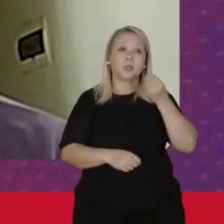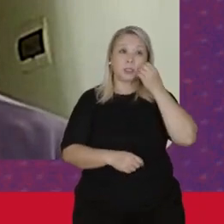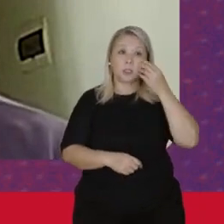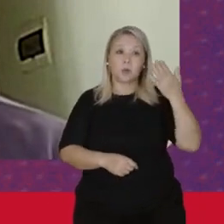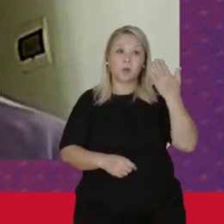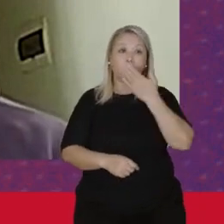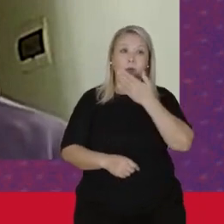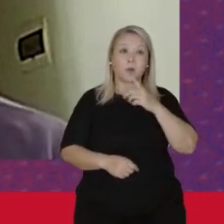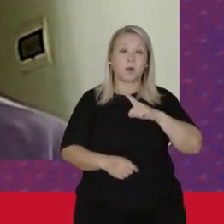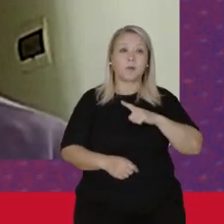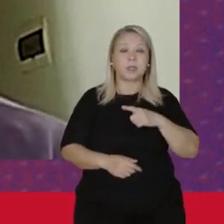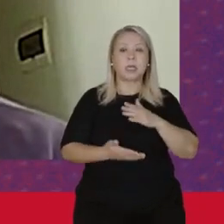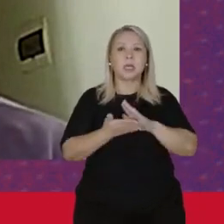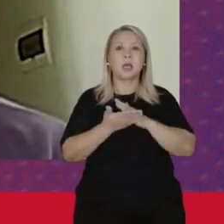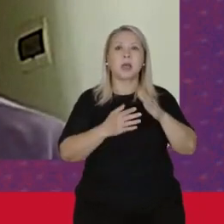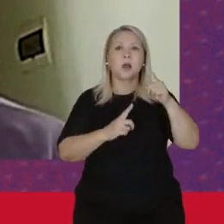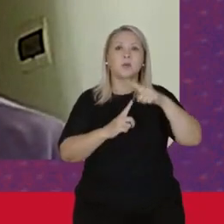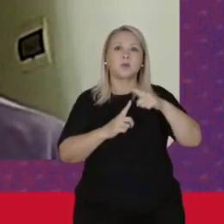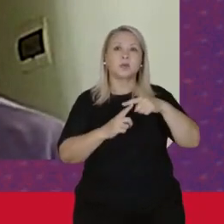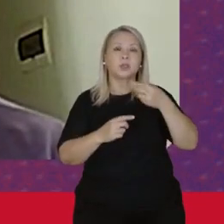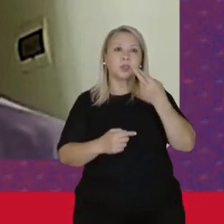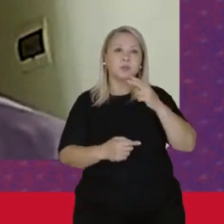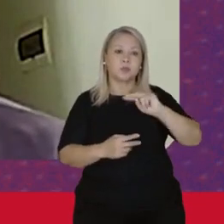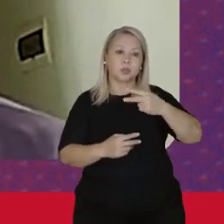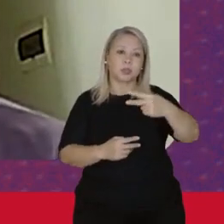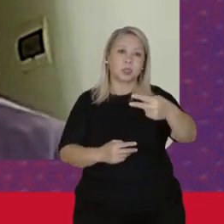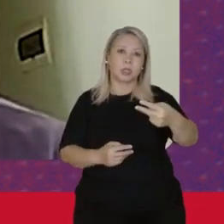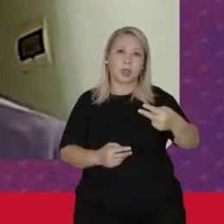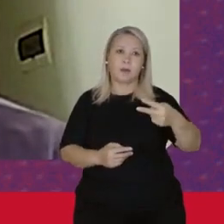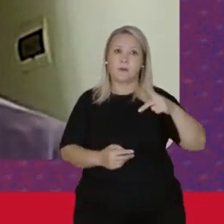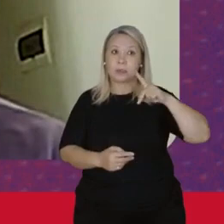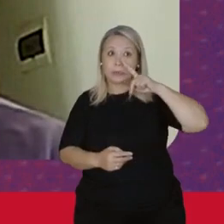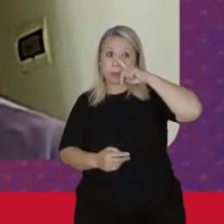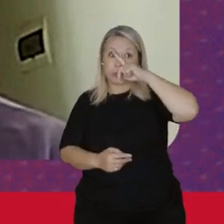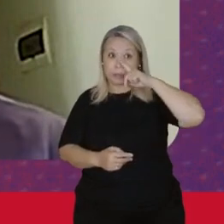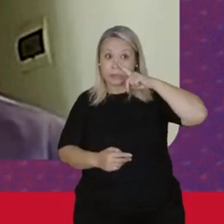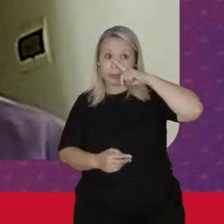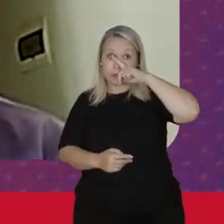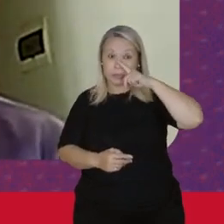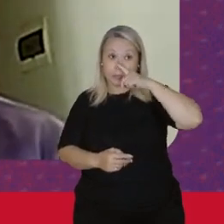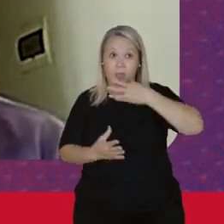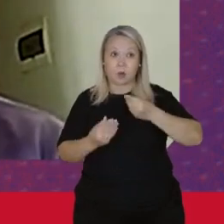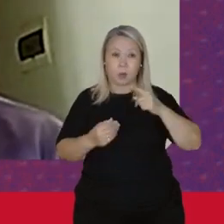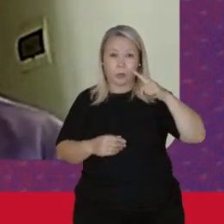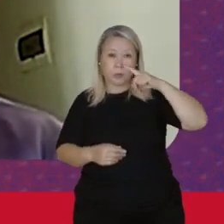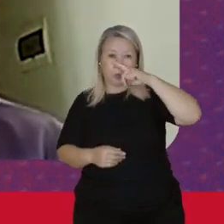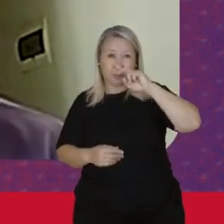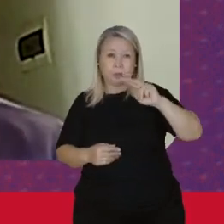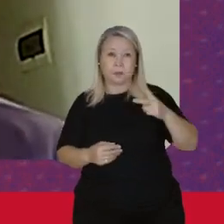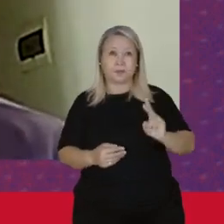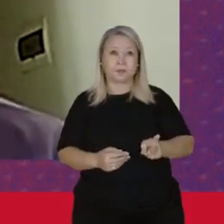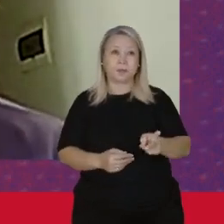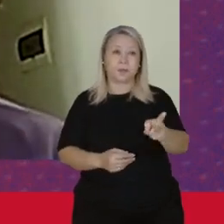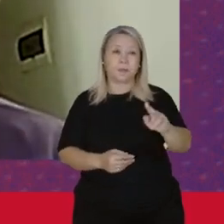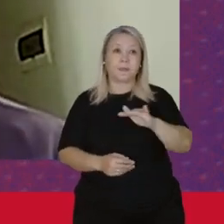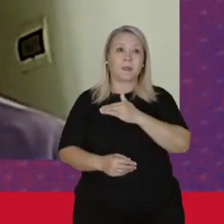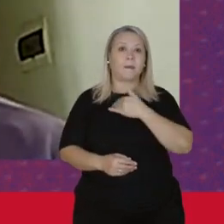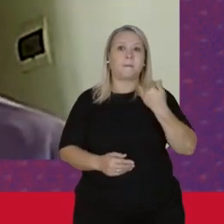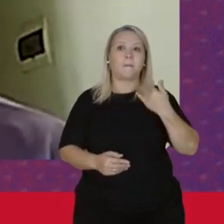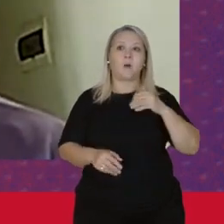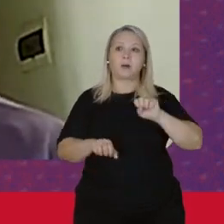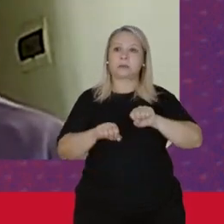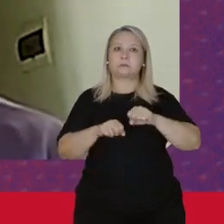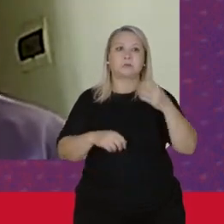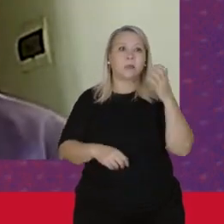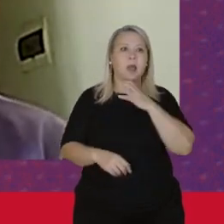ele tem algum tipo de efeito agudo à saúde humana. Isso quer dizer o quê? Que ele causa morte imediata